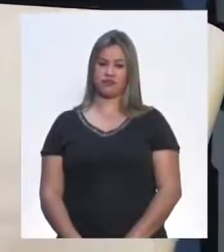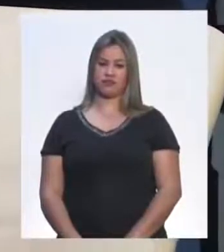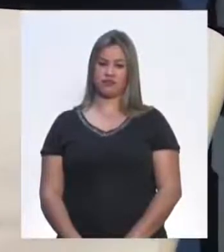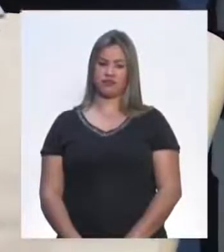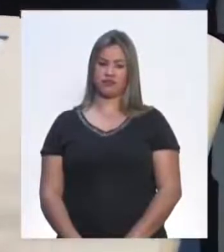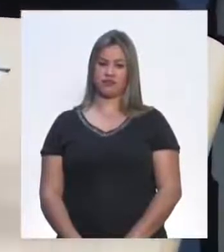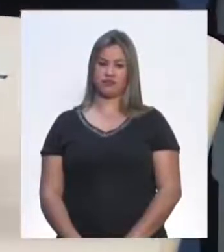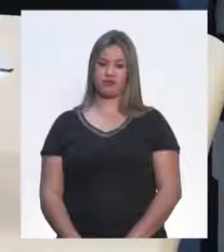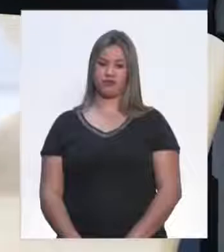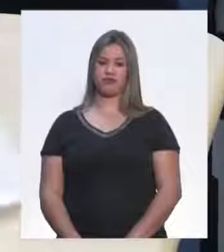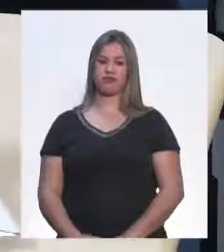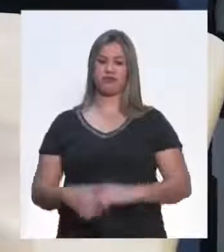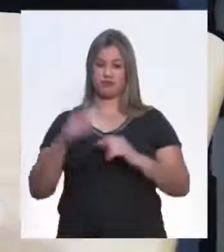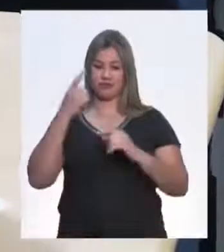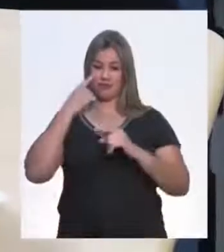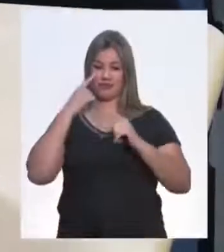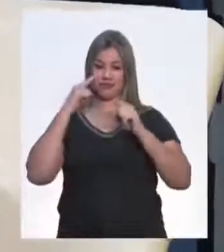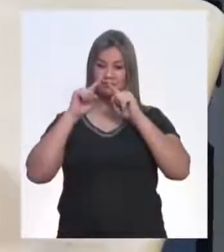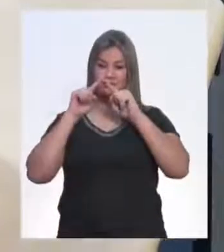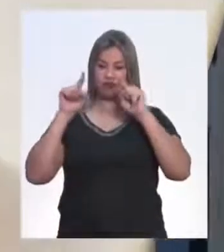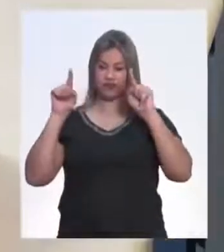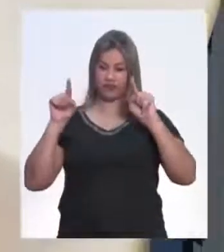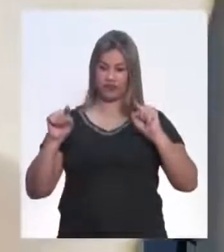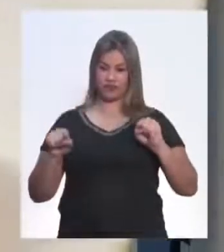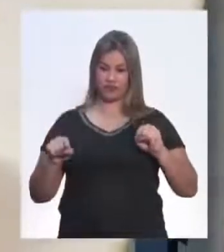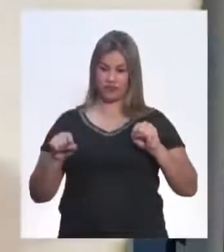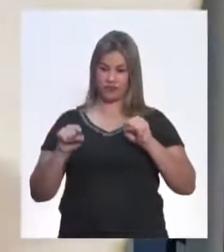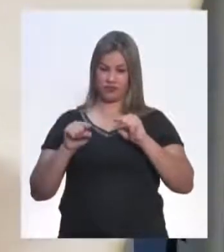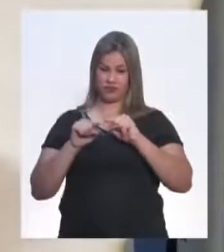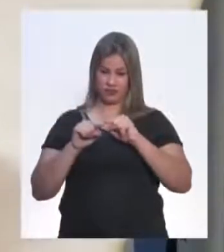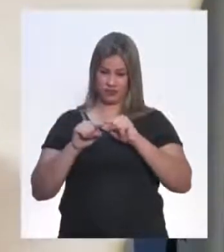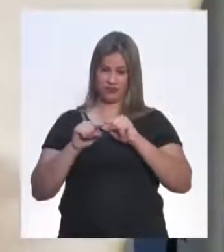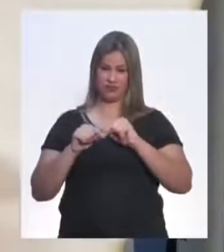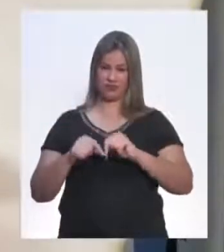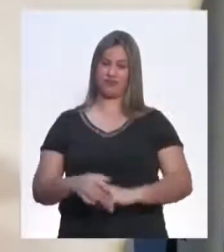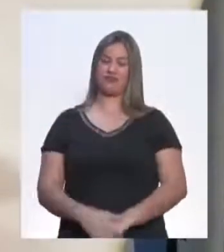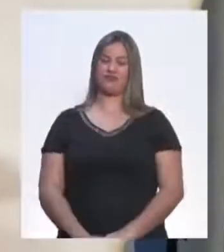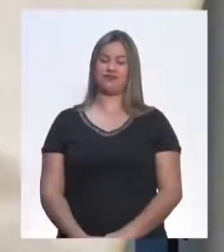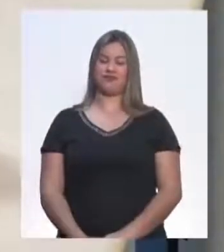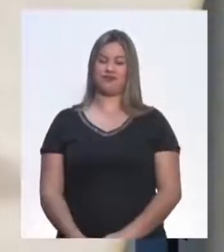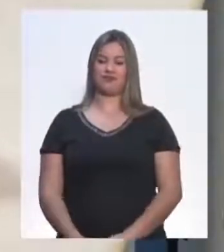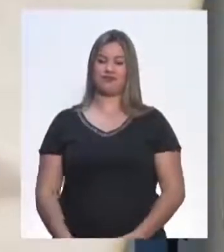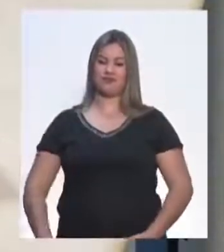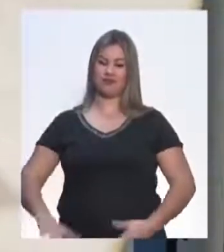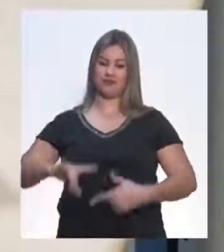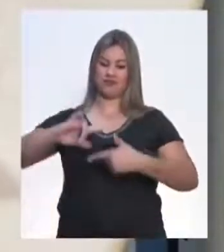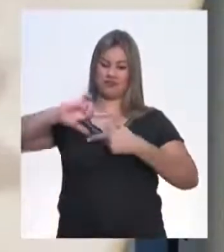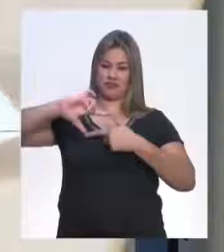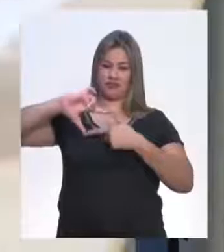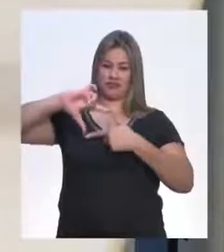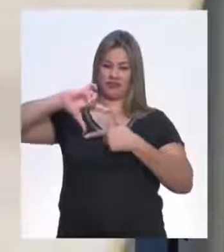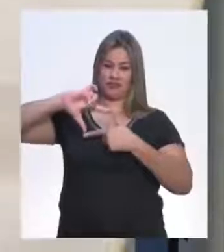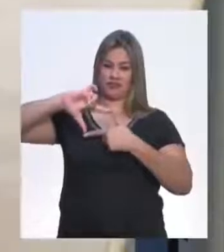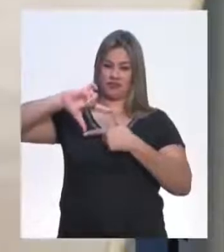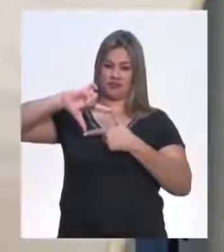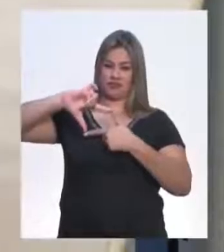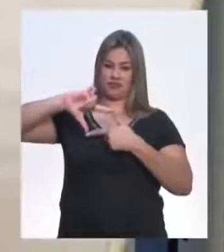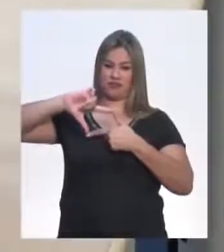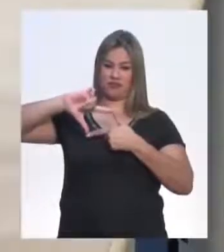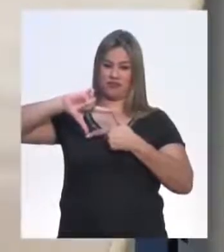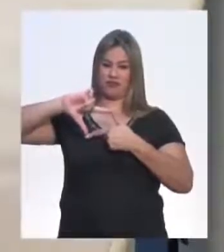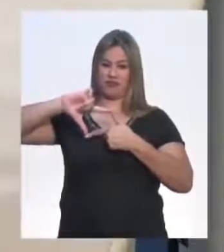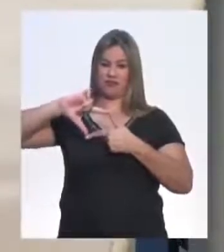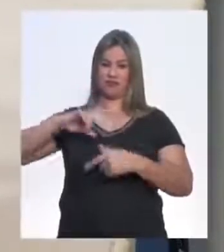encontro o quadrado. Então, aqui, ó, vou encontrar o